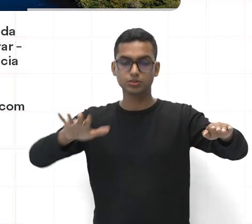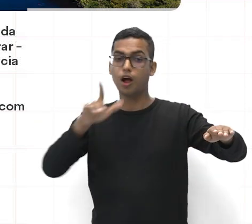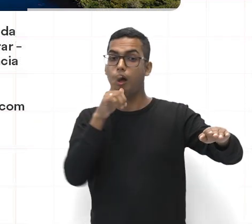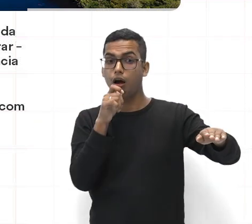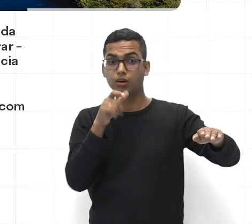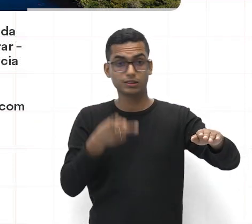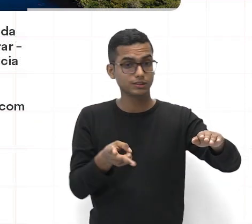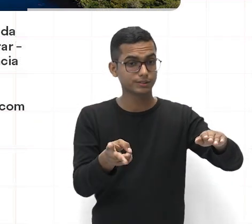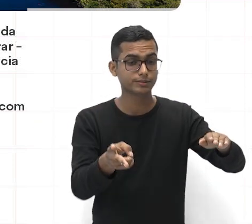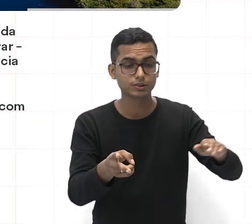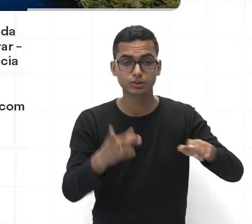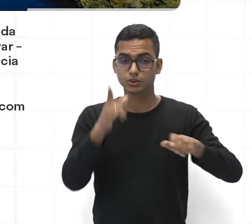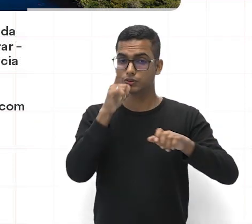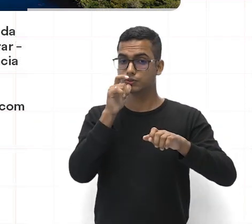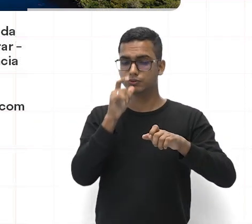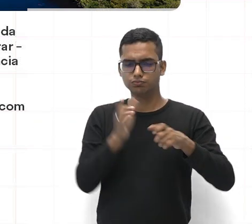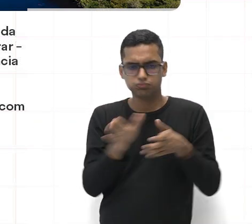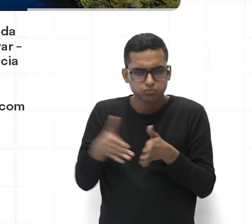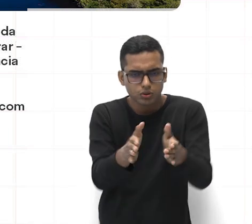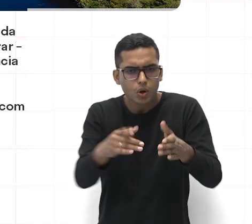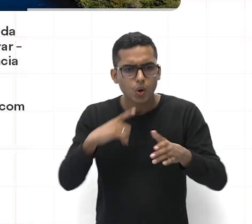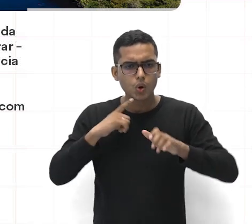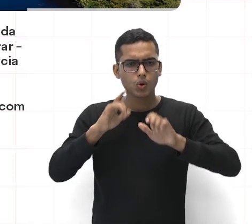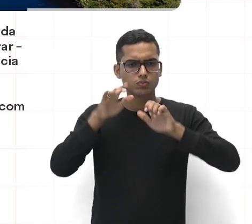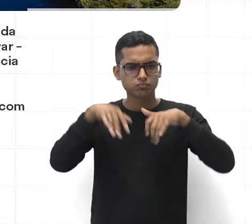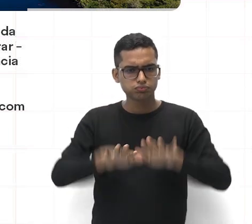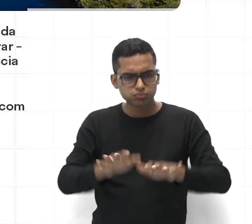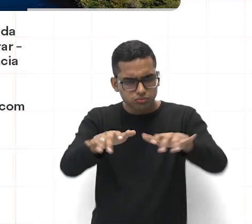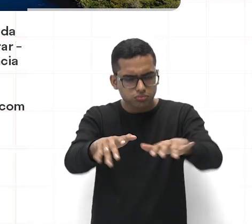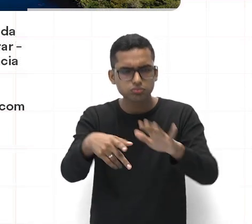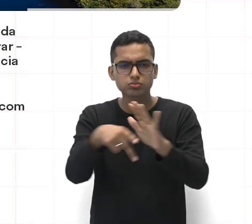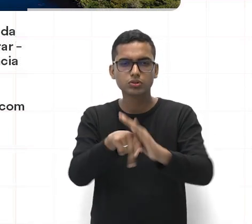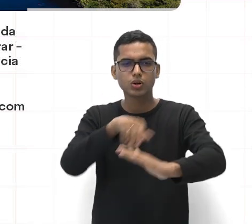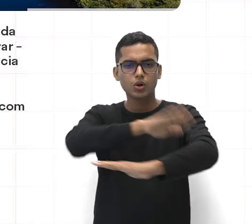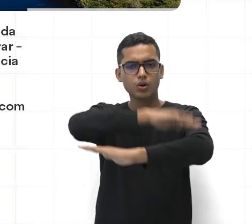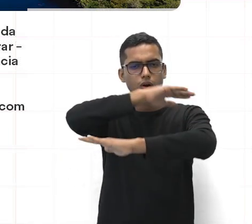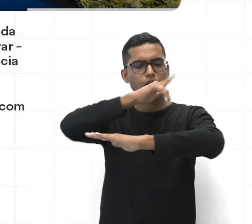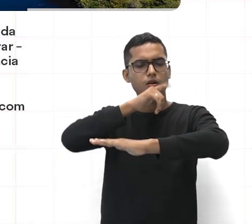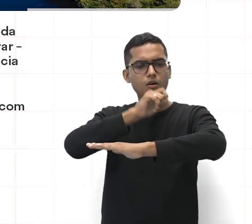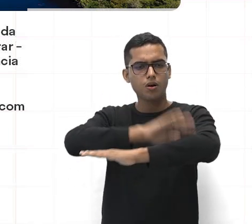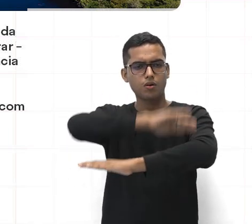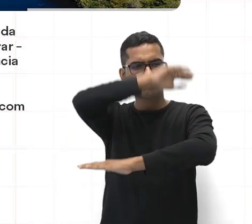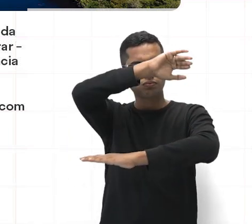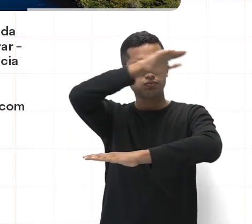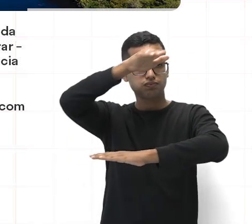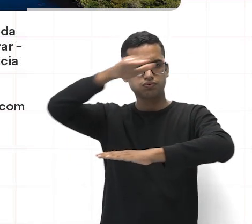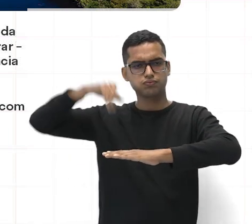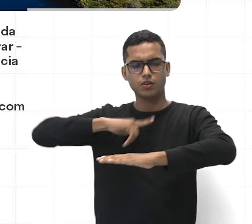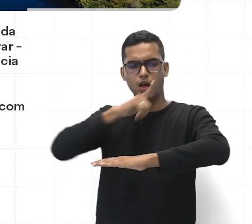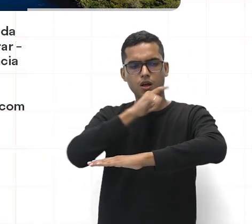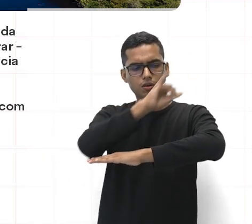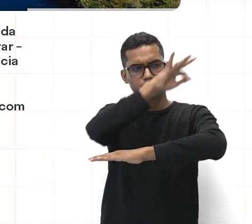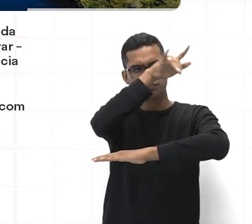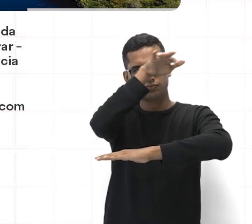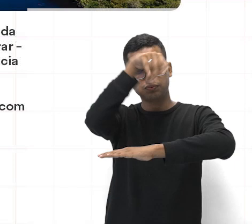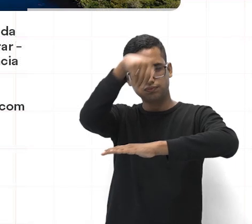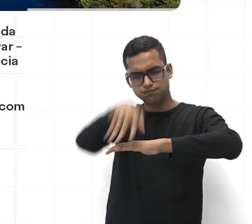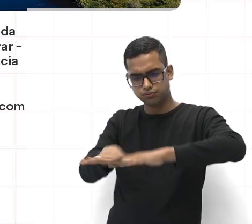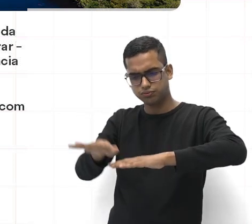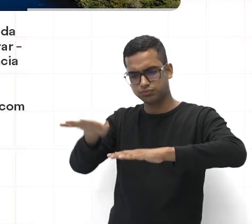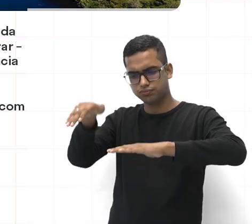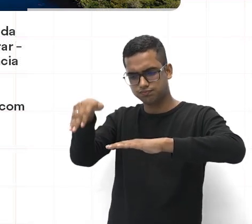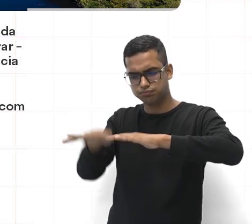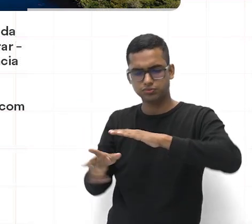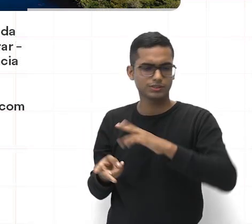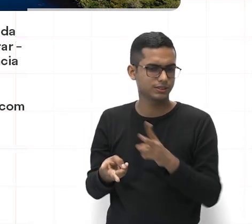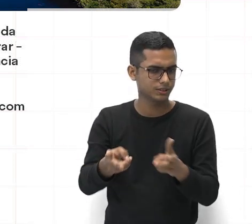elas percorrem ali um relevo ali com muita declividade, né? Então, nesses rios nós temos